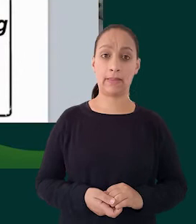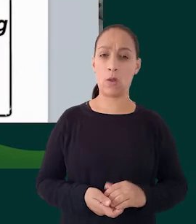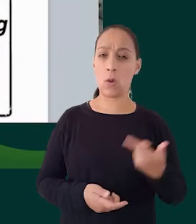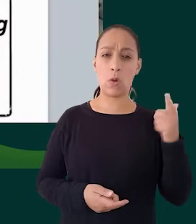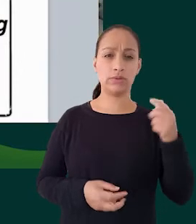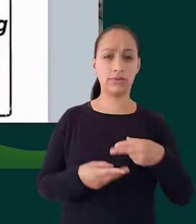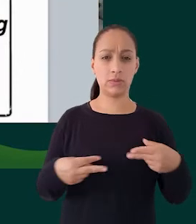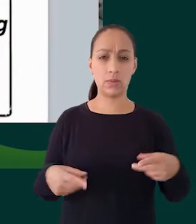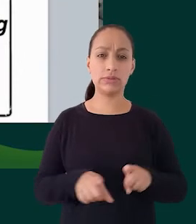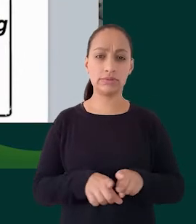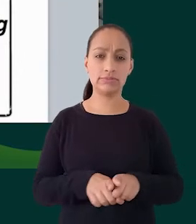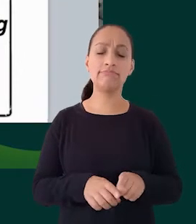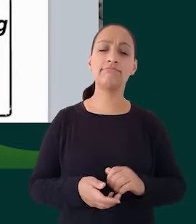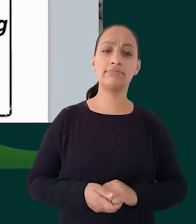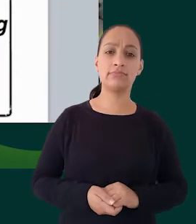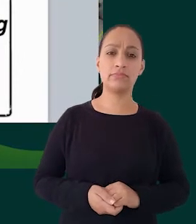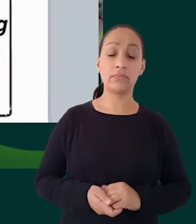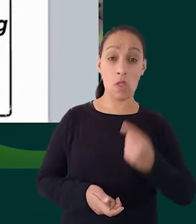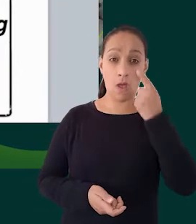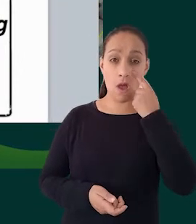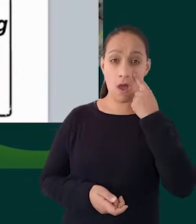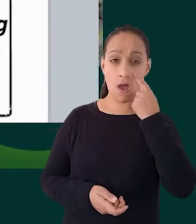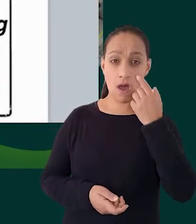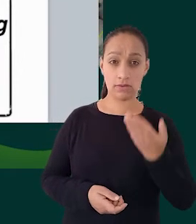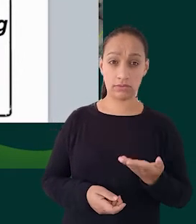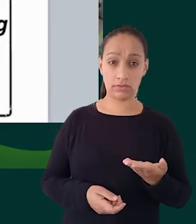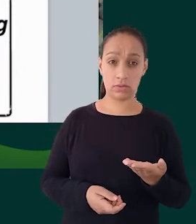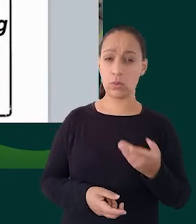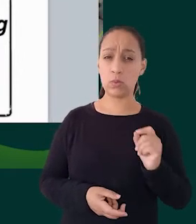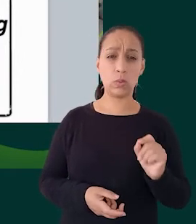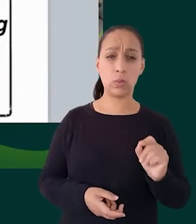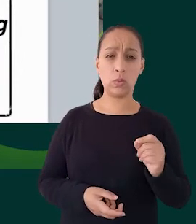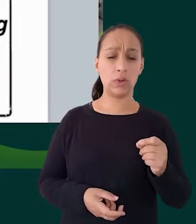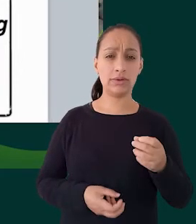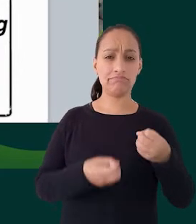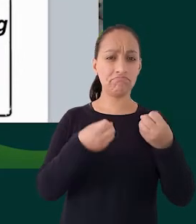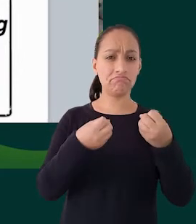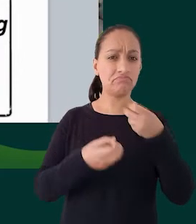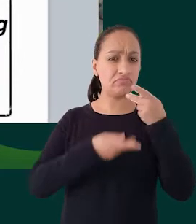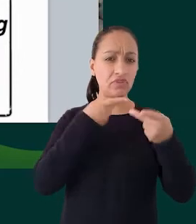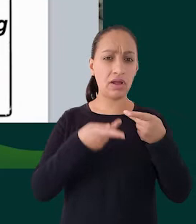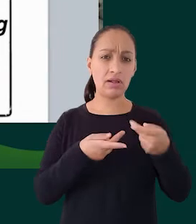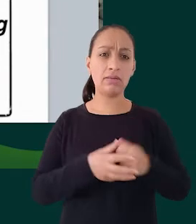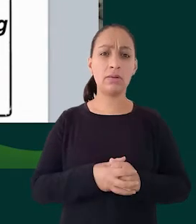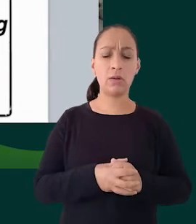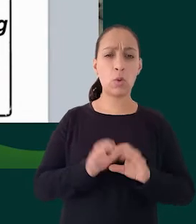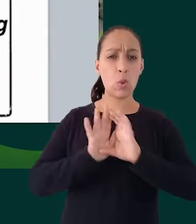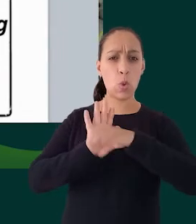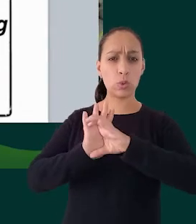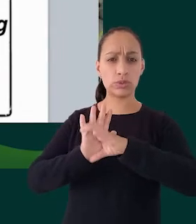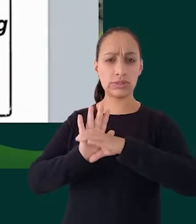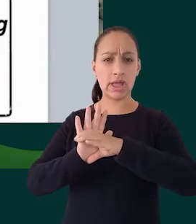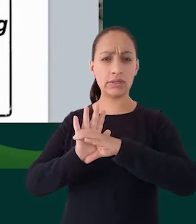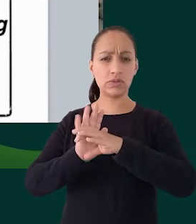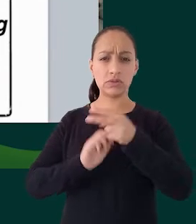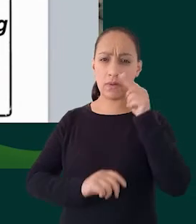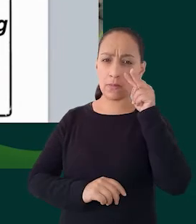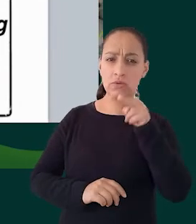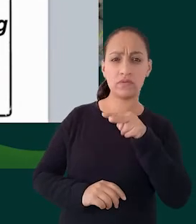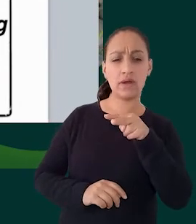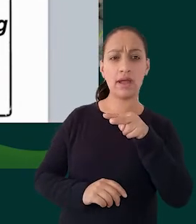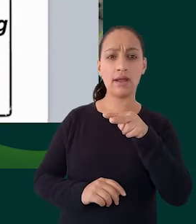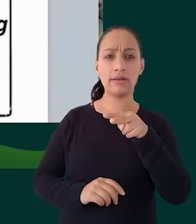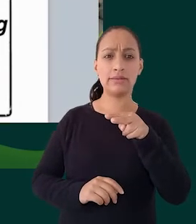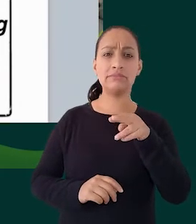dentre outras coisas. Então, olha só. Sobre o que vamos falar, a gente vai desvendar alguns conceitos introdutórios sobre machine learning e